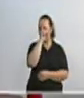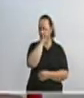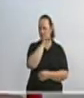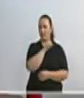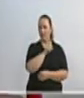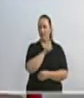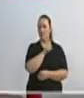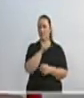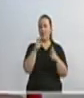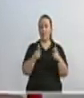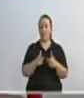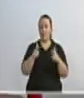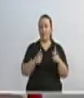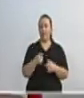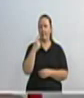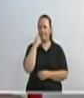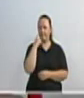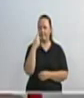do terreno interessada